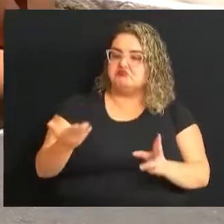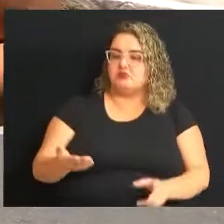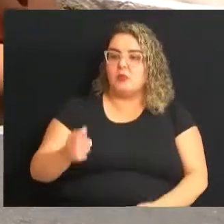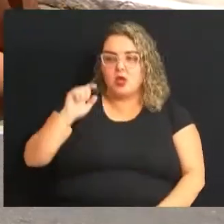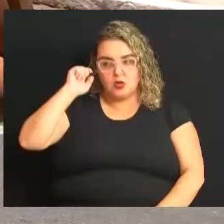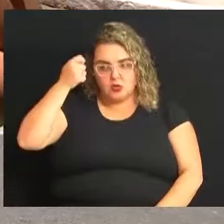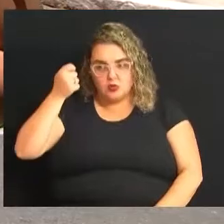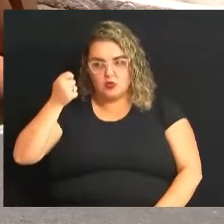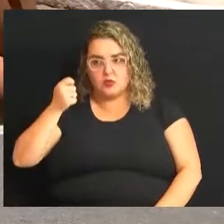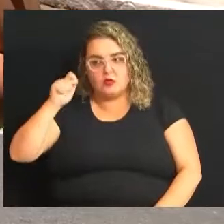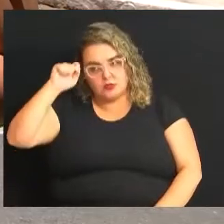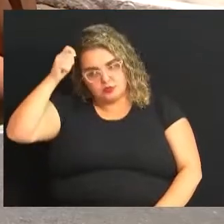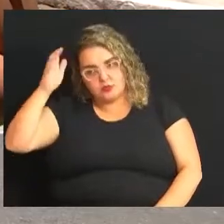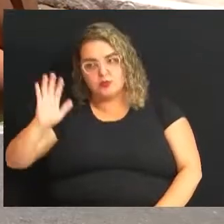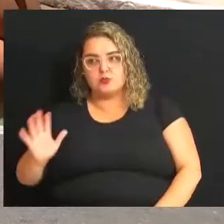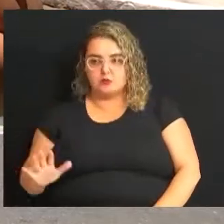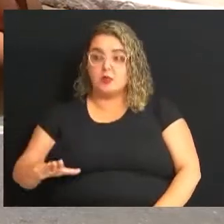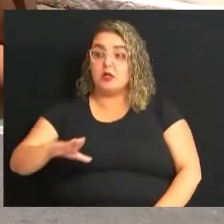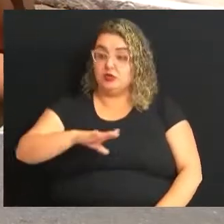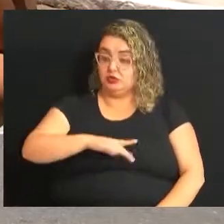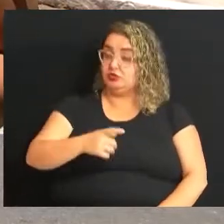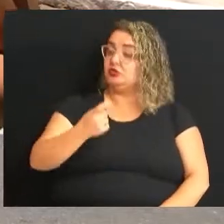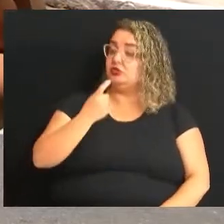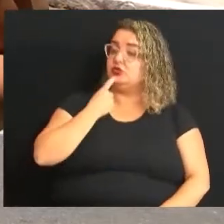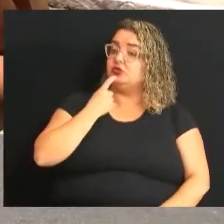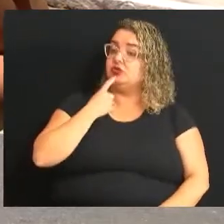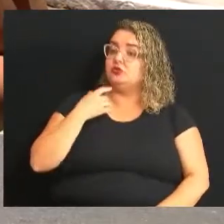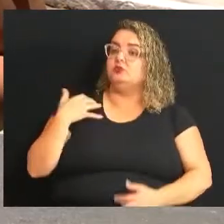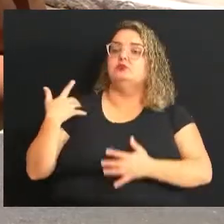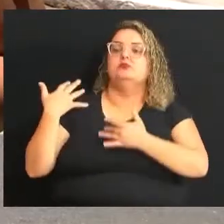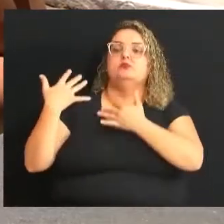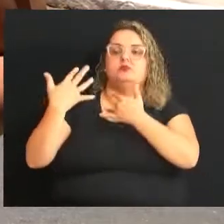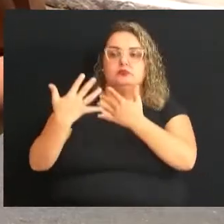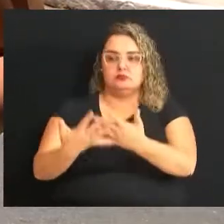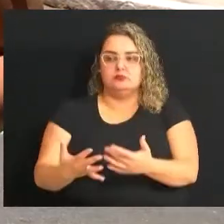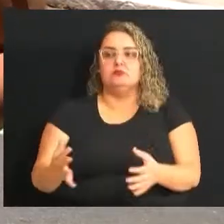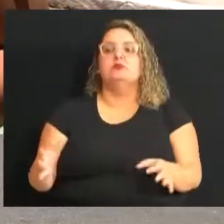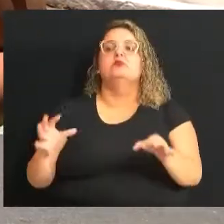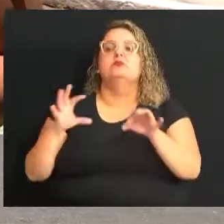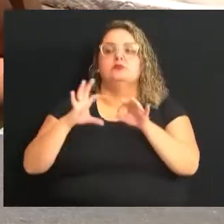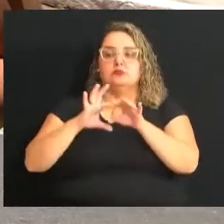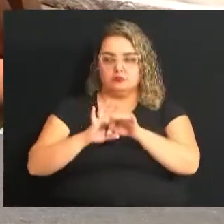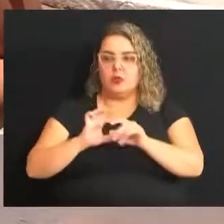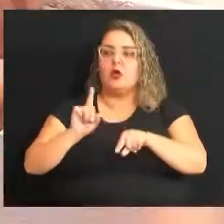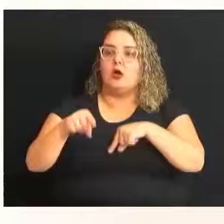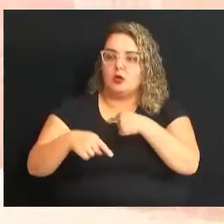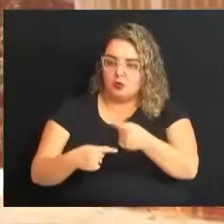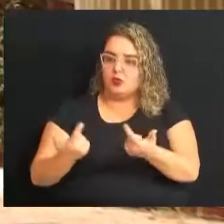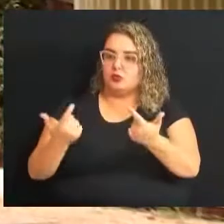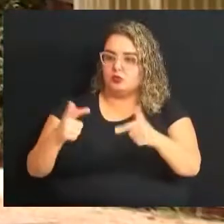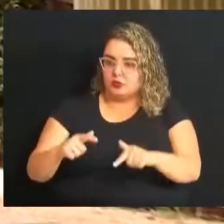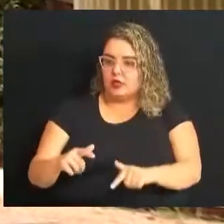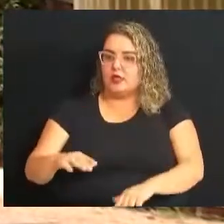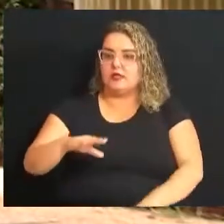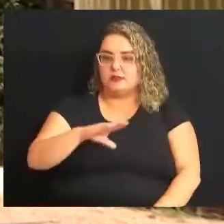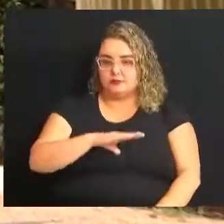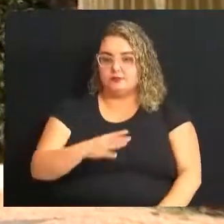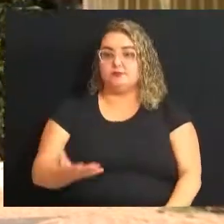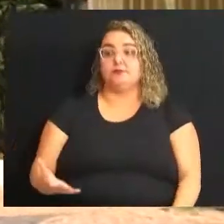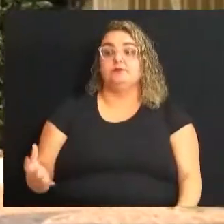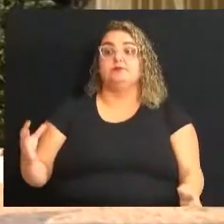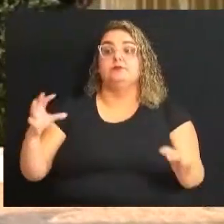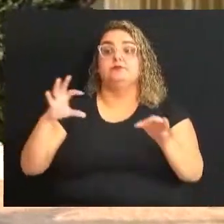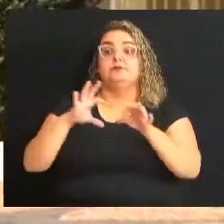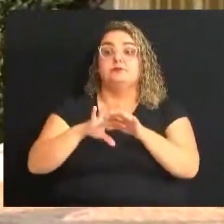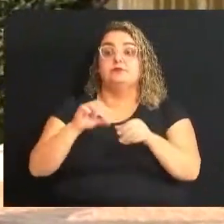e afrodescendentes de Campinas. Trajetória que está conectada a outro ponto da cidade. E essa conexão se